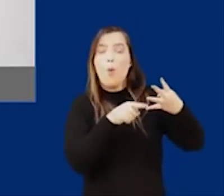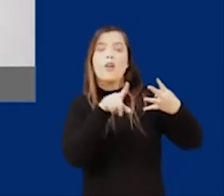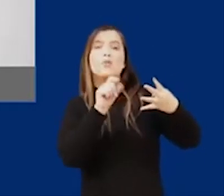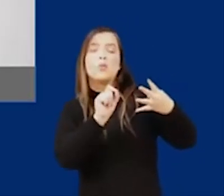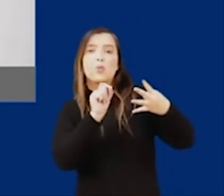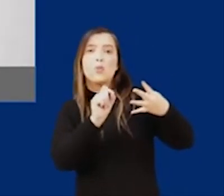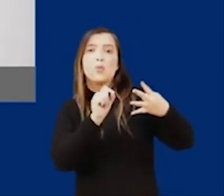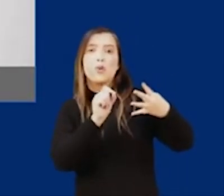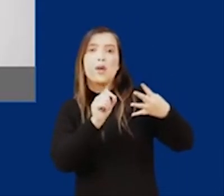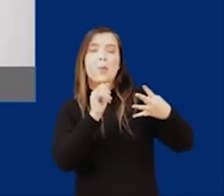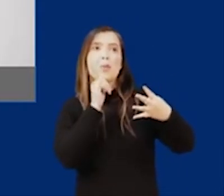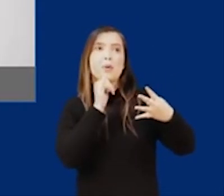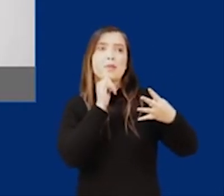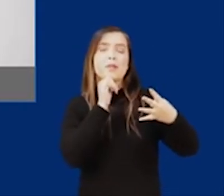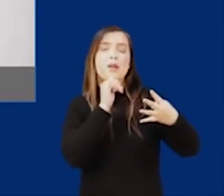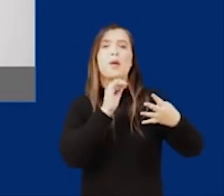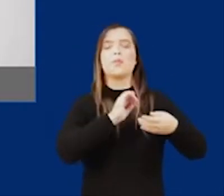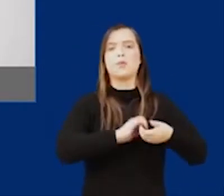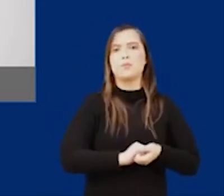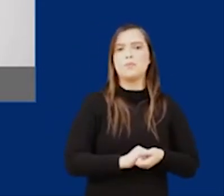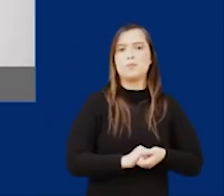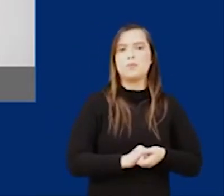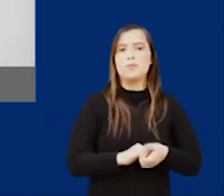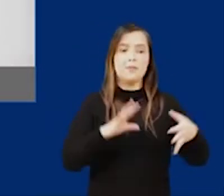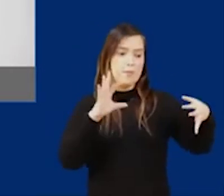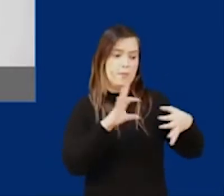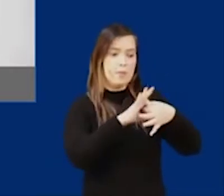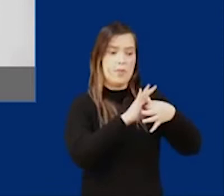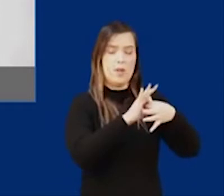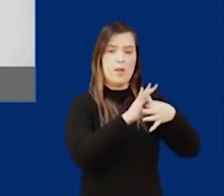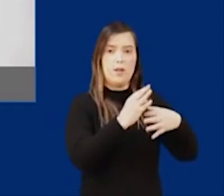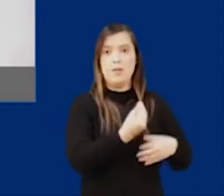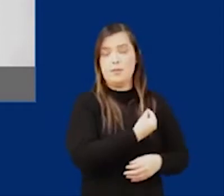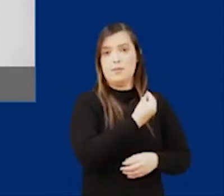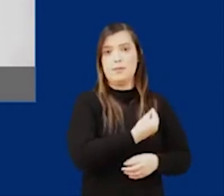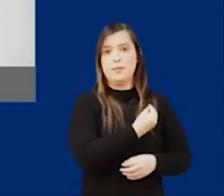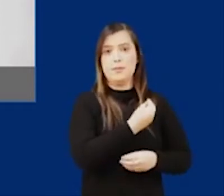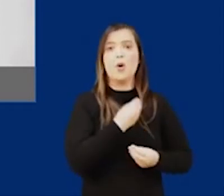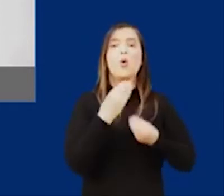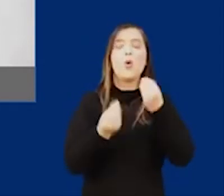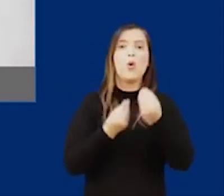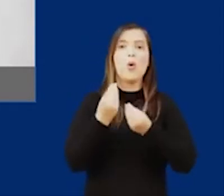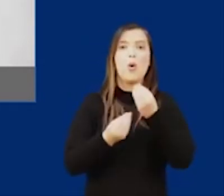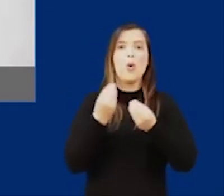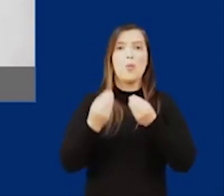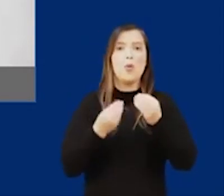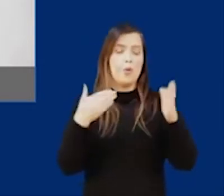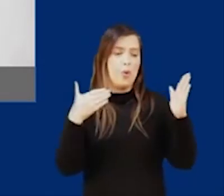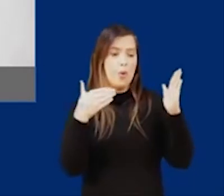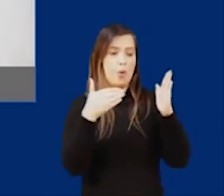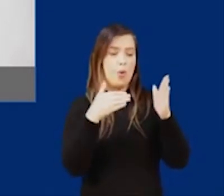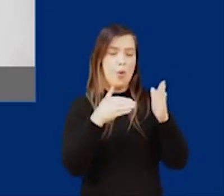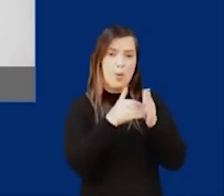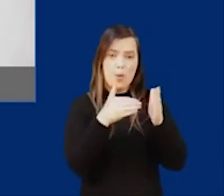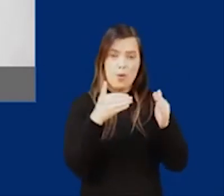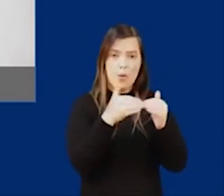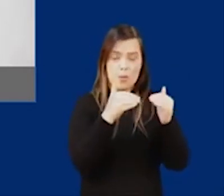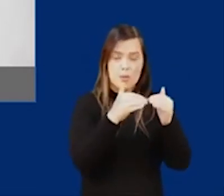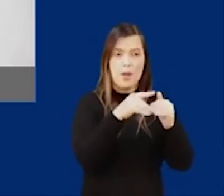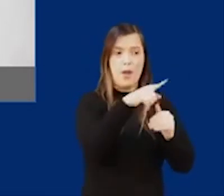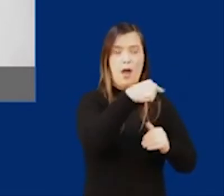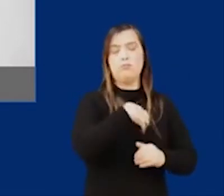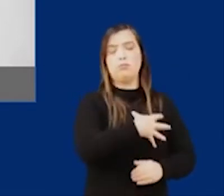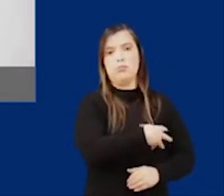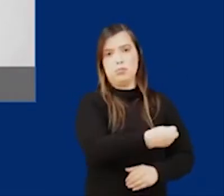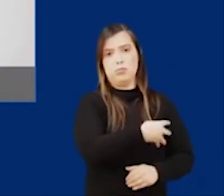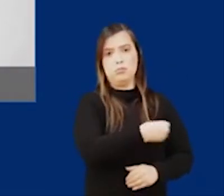essa gestação e fortalecimento de vínculo que está totalmente ligado à amamentação. E o quanto a gente precisa